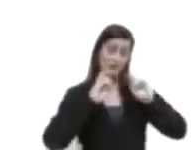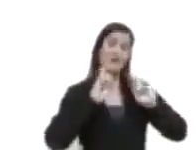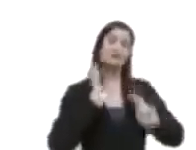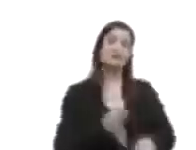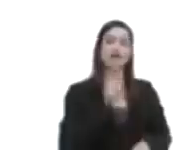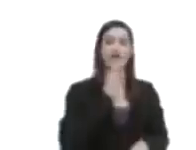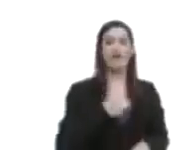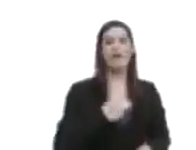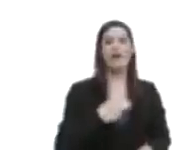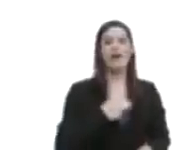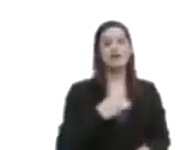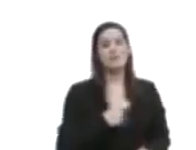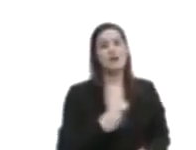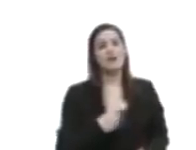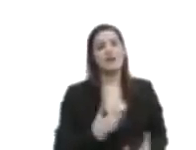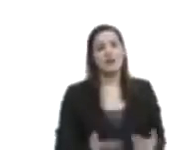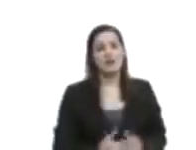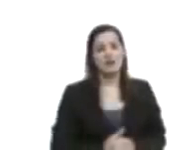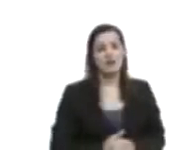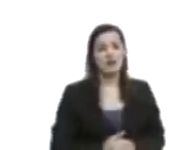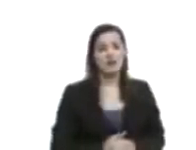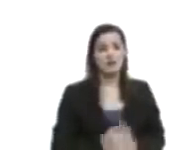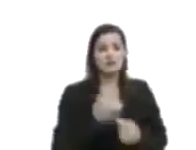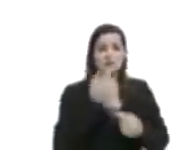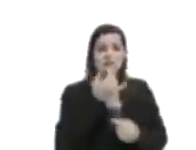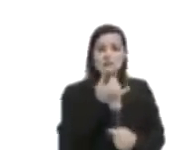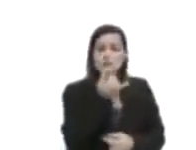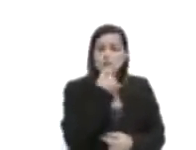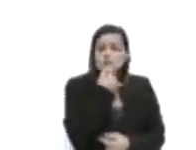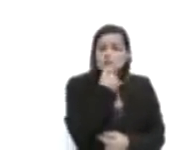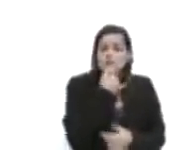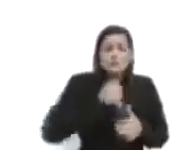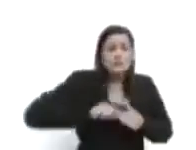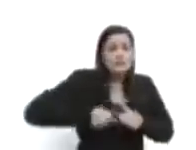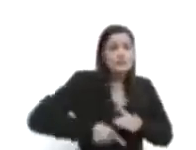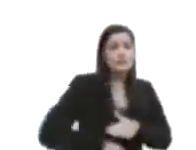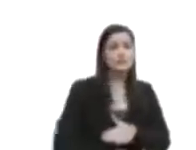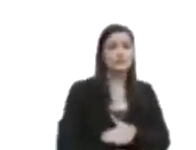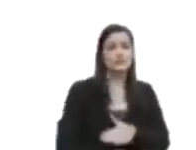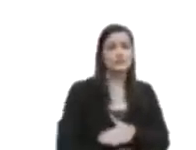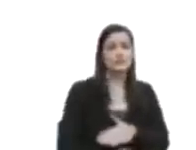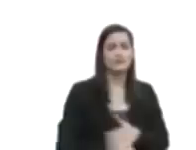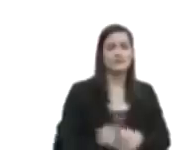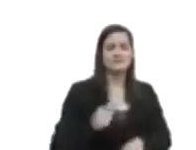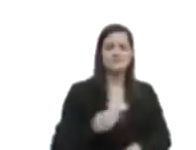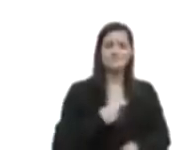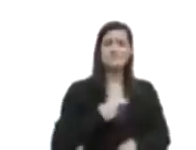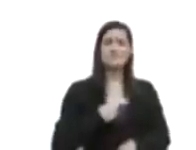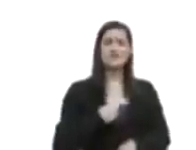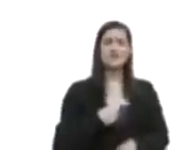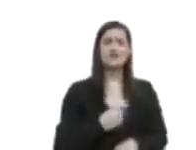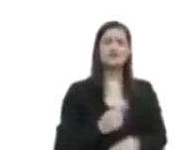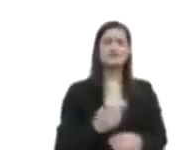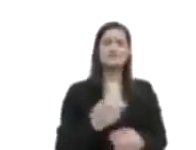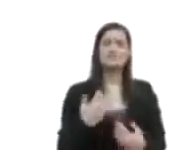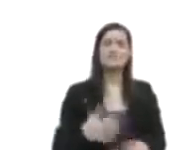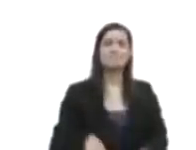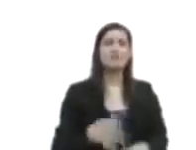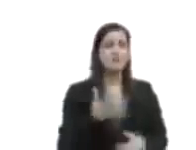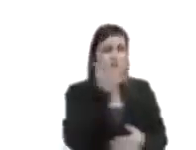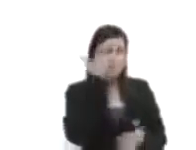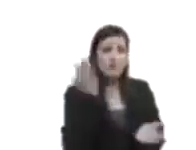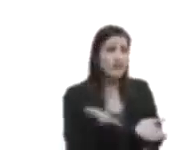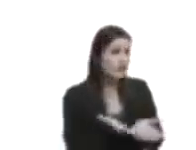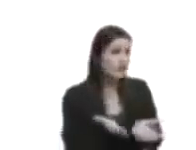de pecador. Ele se entristece profundamente quando peca. Irmão, o crente peca, peca.